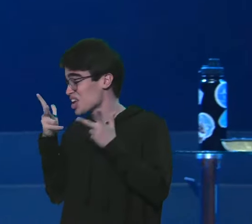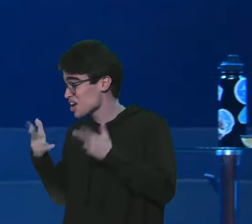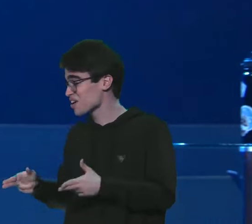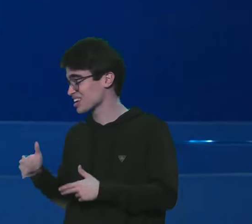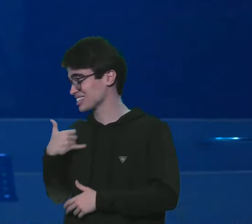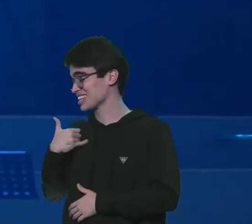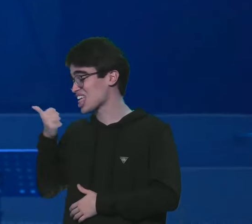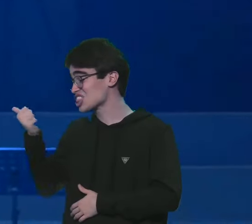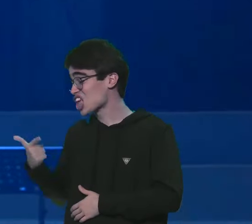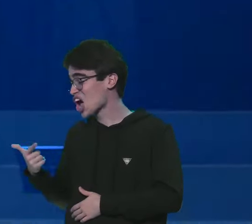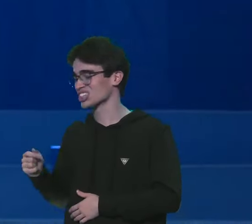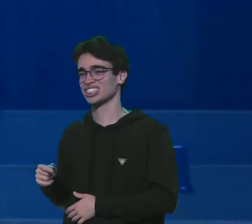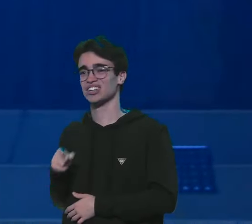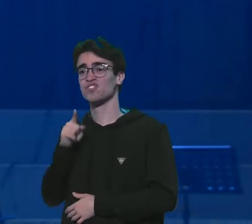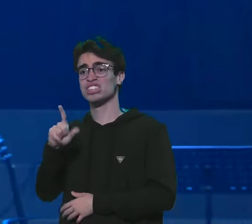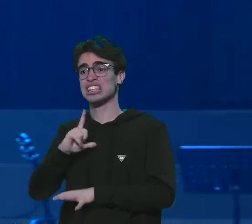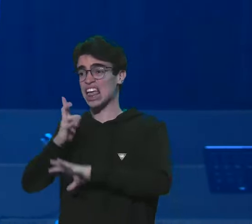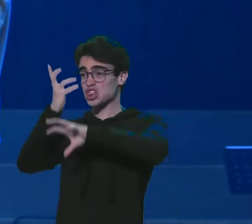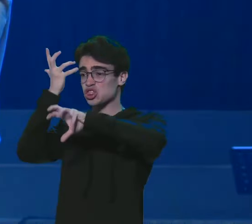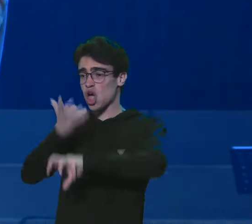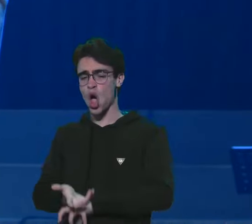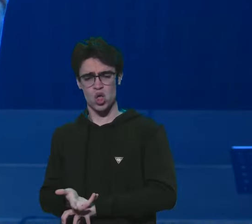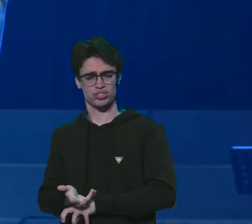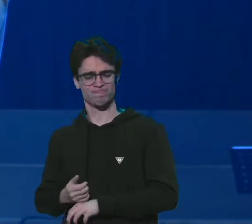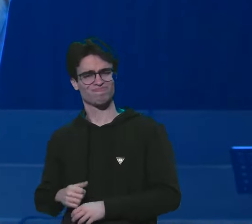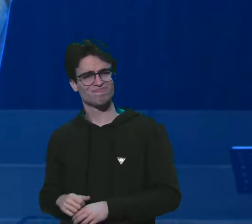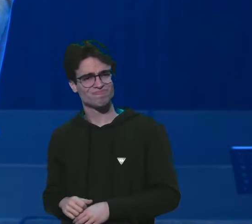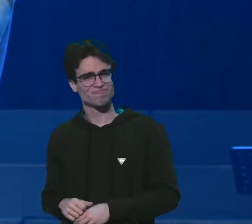anos, morto.